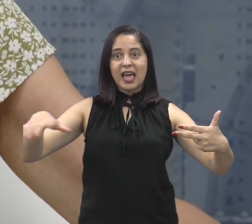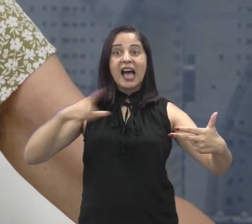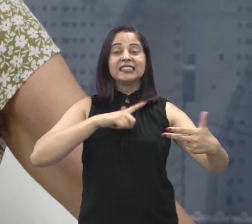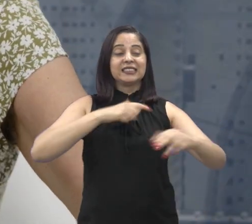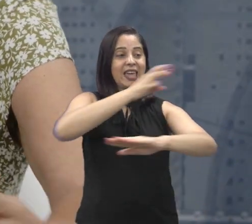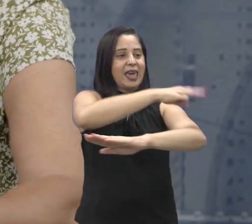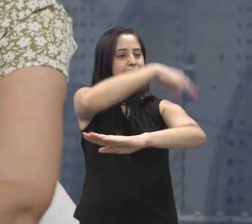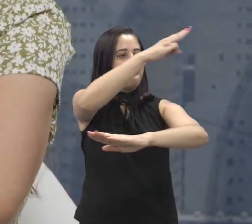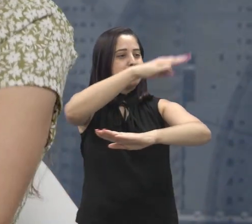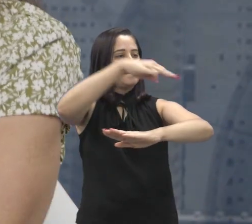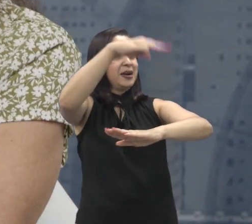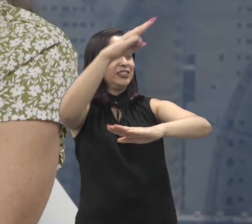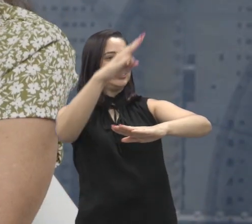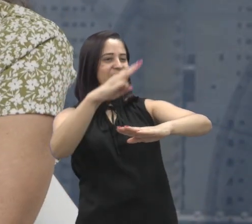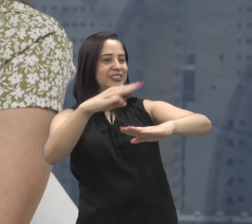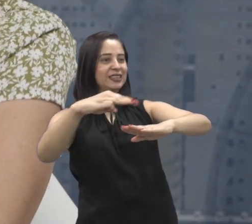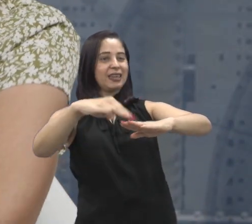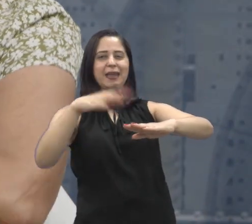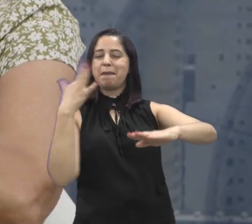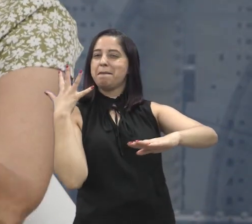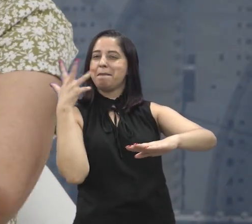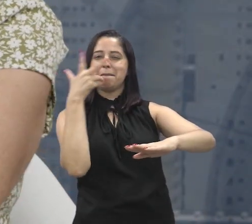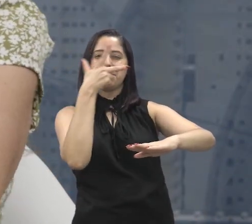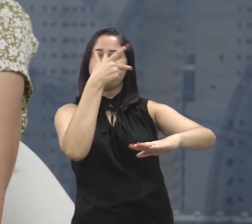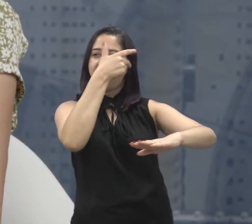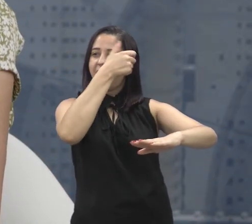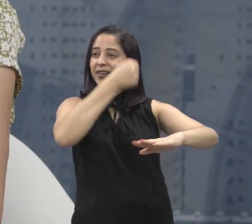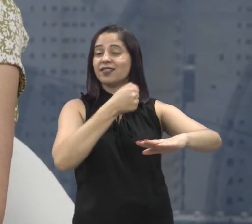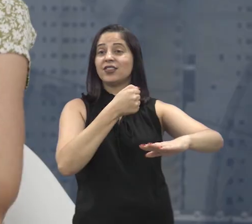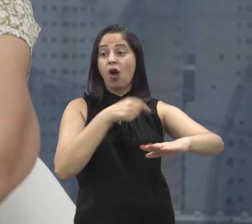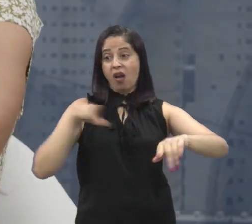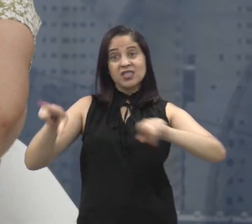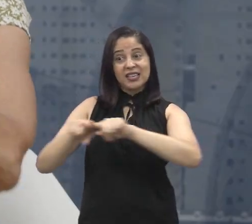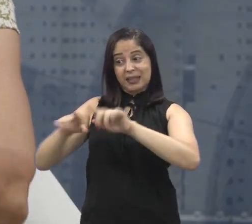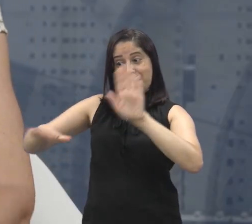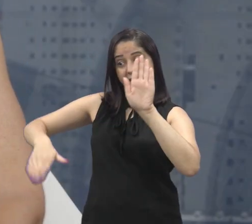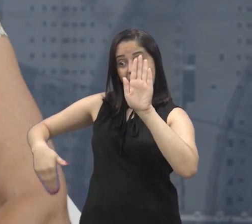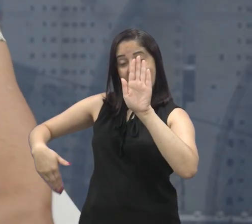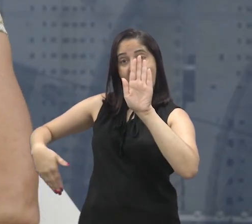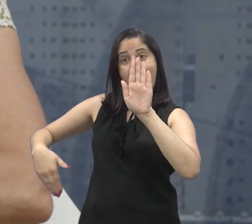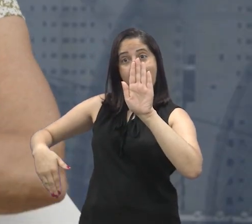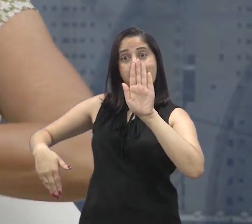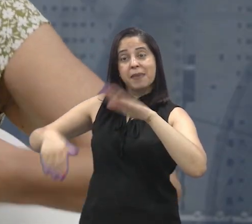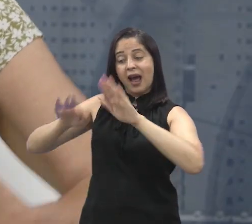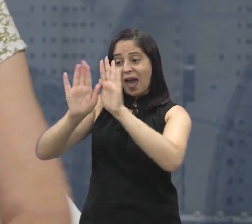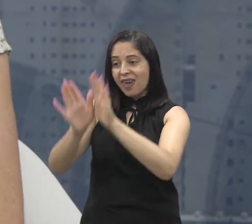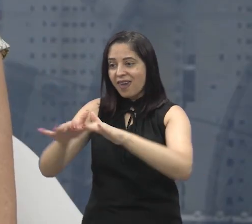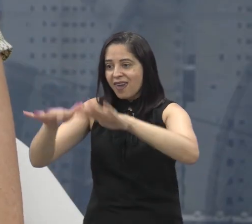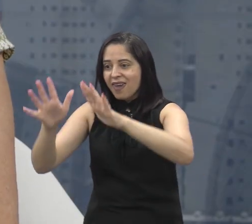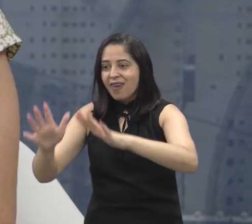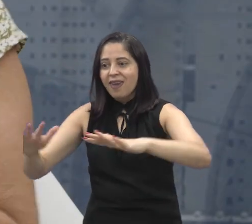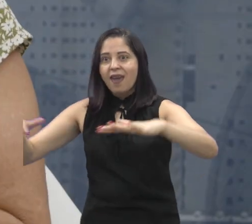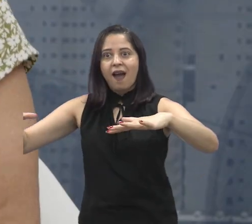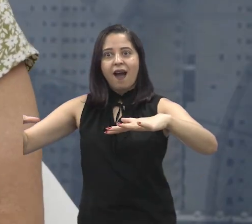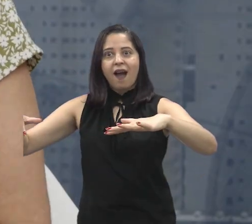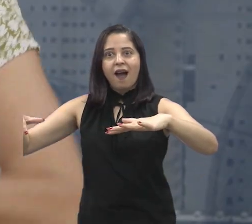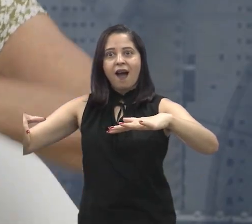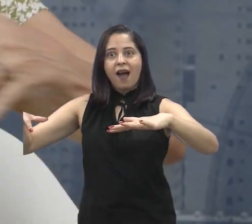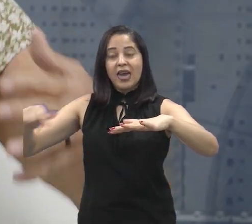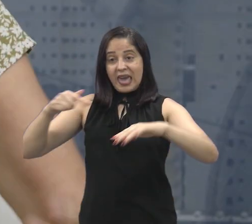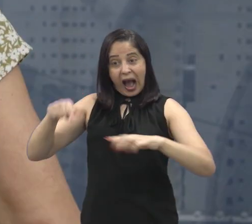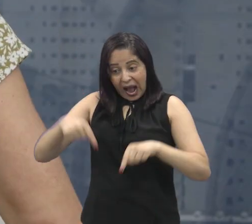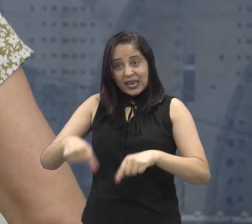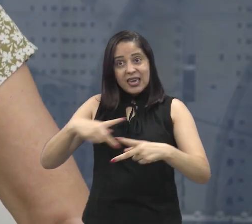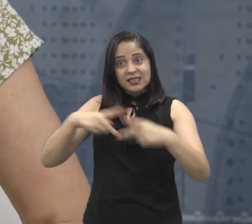tão majestosa, e a Serra do Mar, né? Entre as Serras do Mar e a Serra da Mantiqueira, estamos ali nós guardados nesse banhado, é